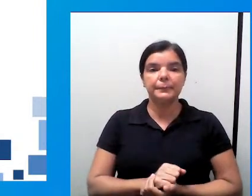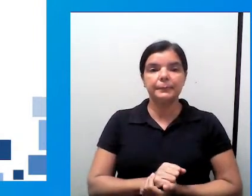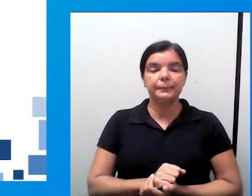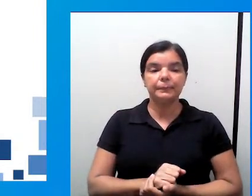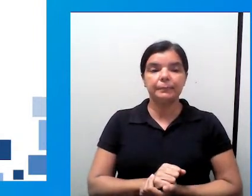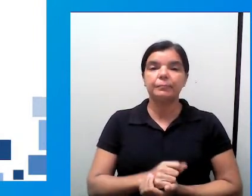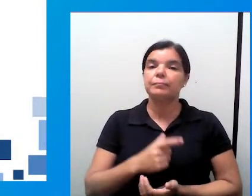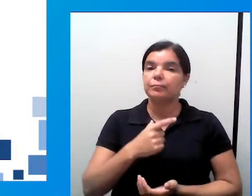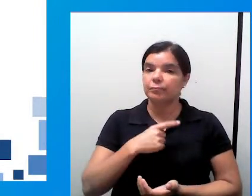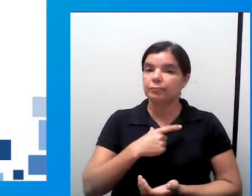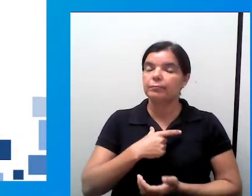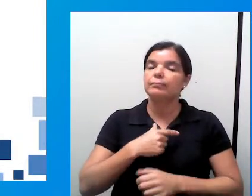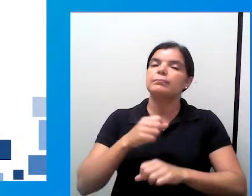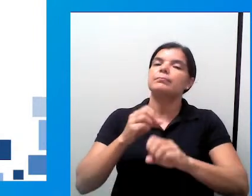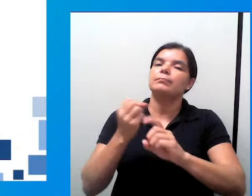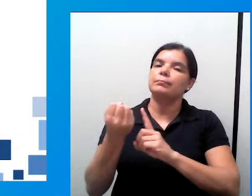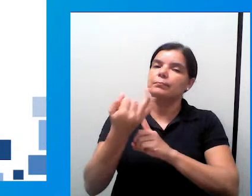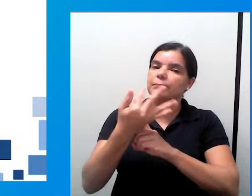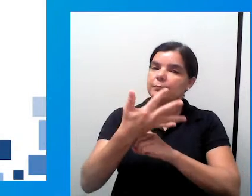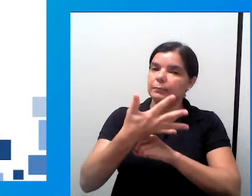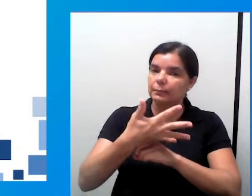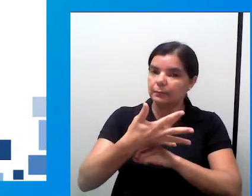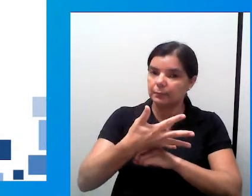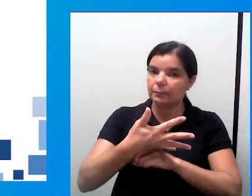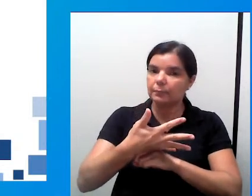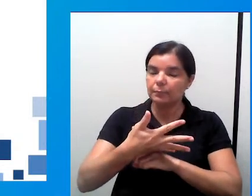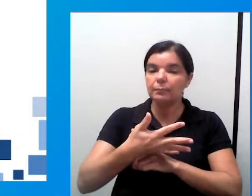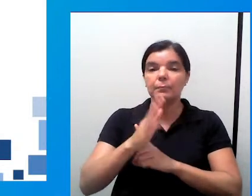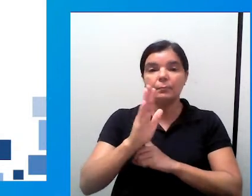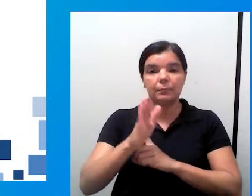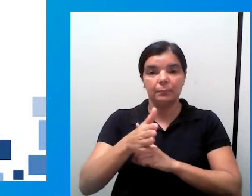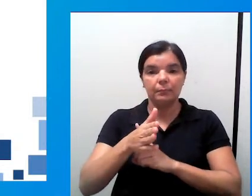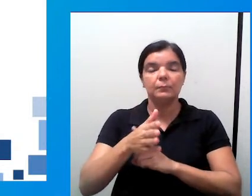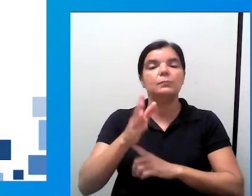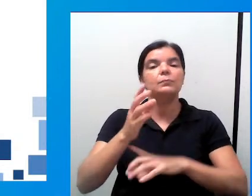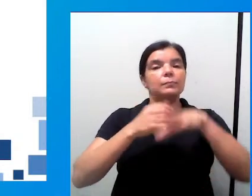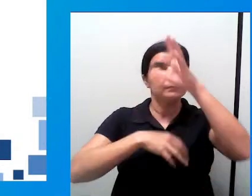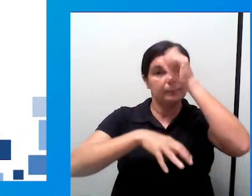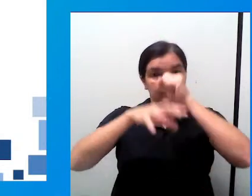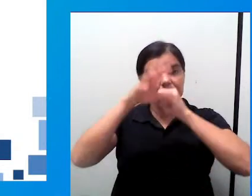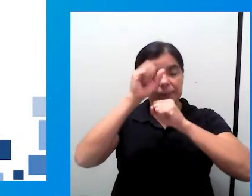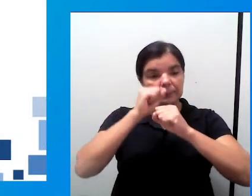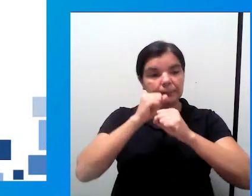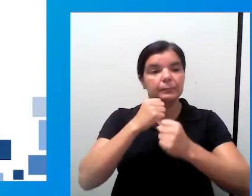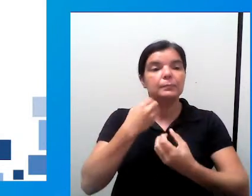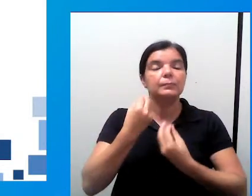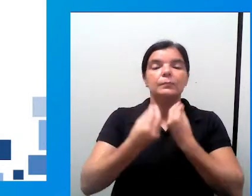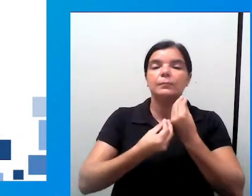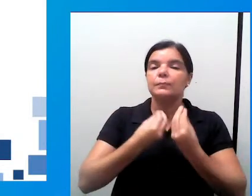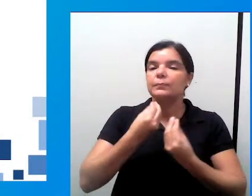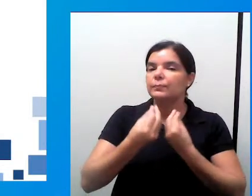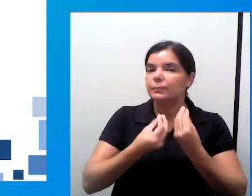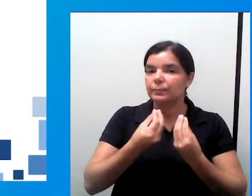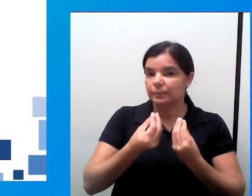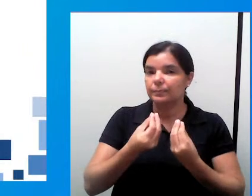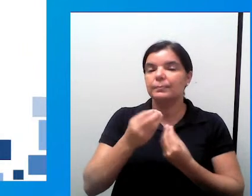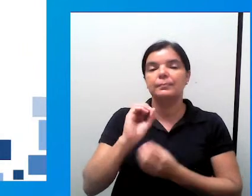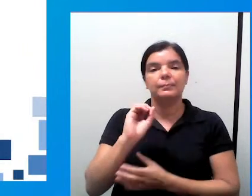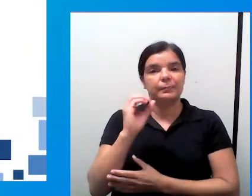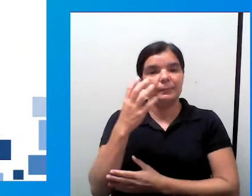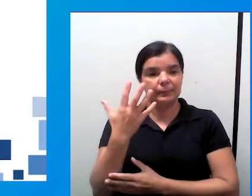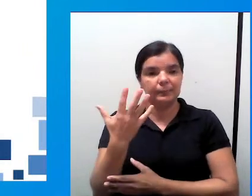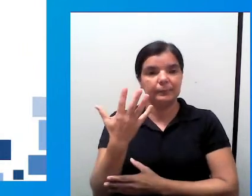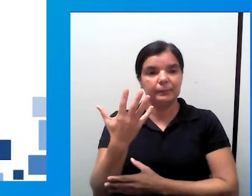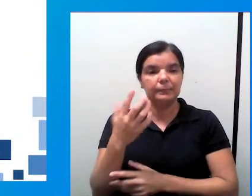vem trabalhando em extensão há algum tempo. A gente ainda está aprendendo um pouquinho de como é que isso é feito. Nós